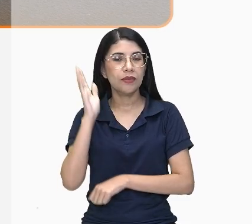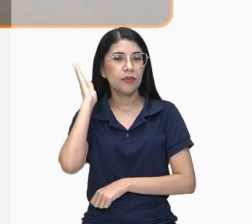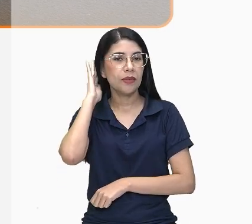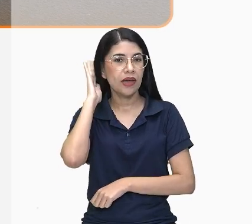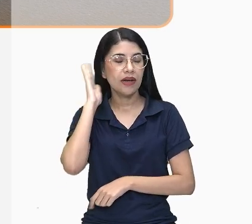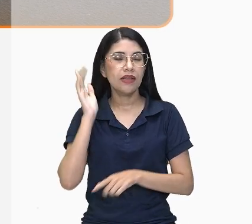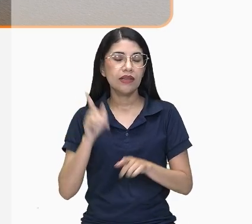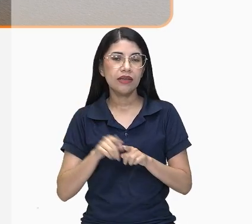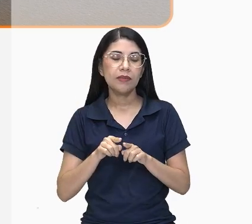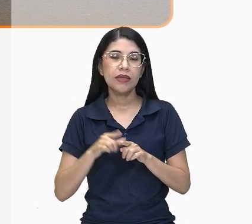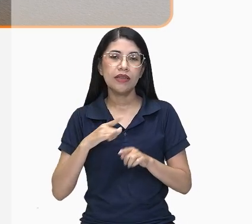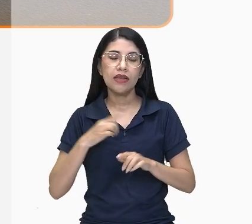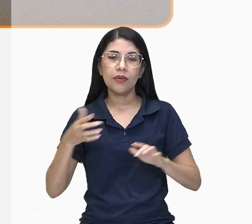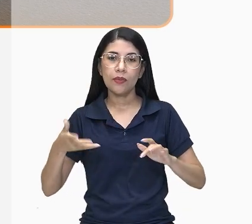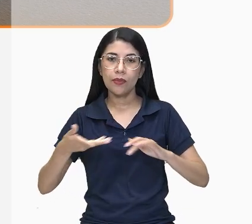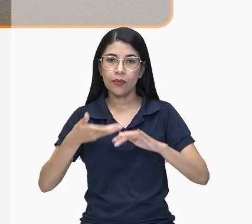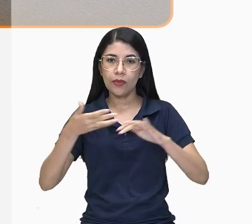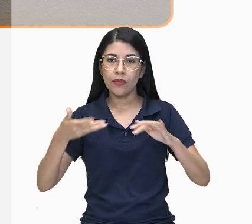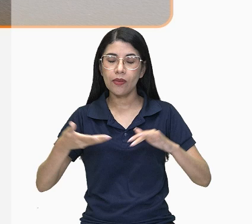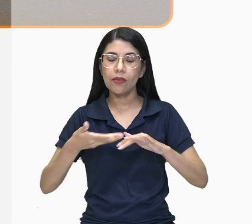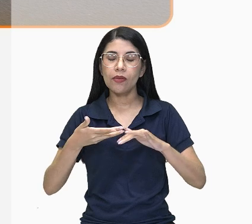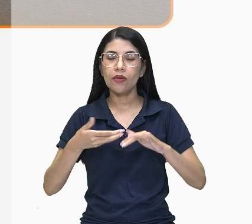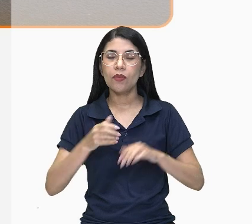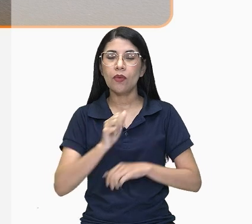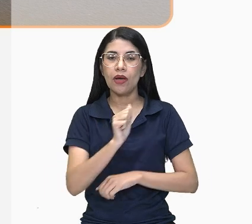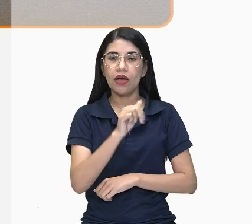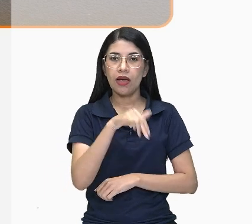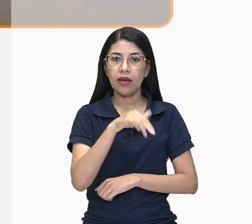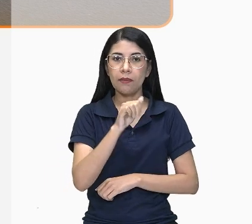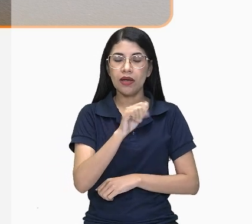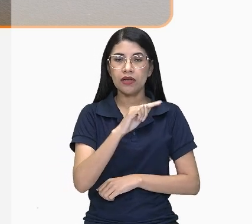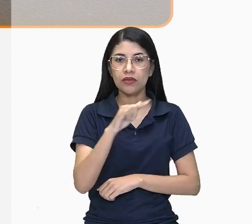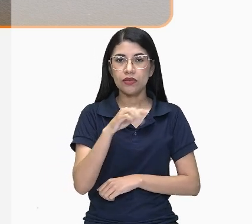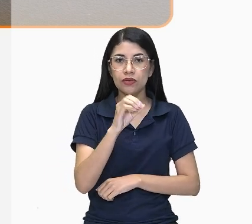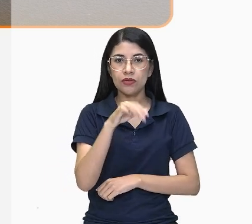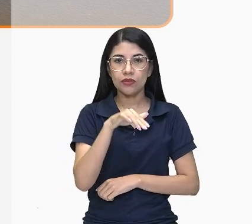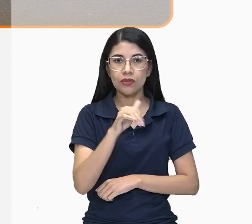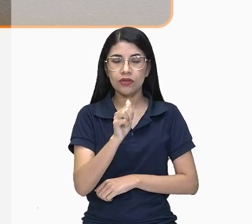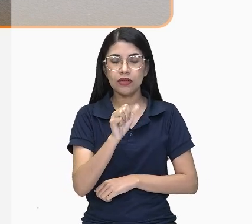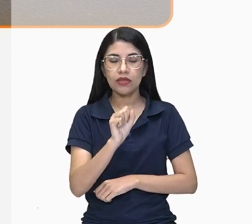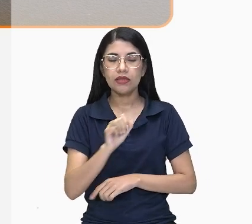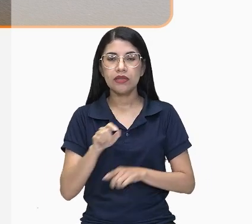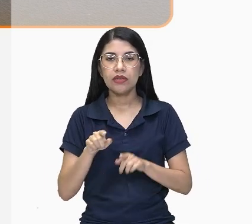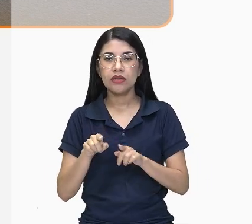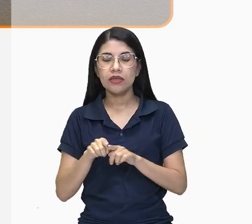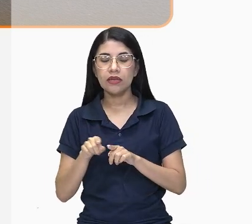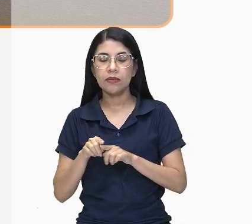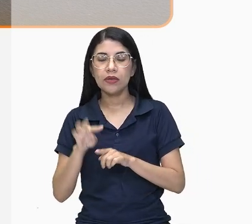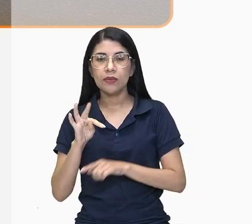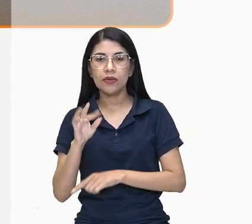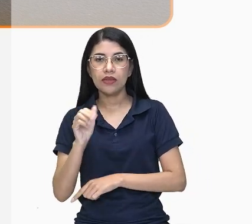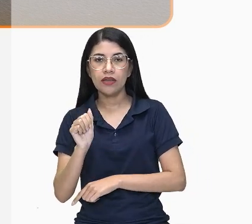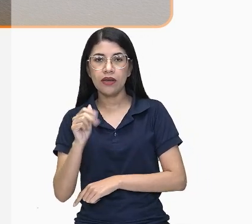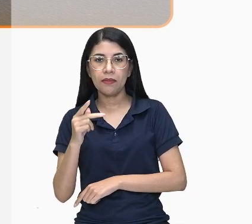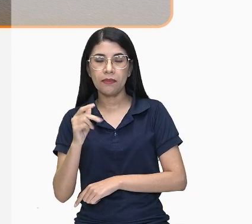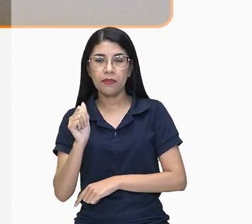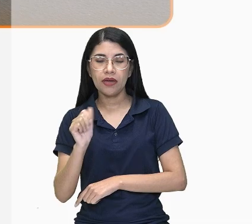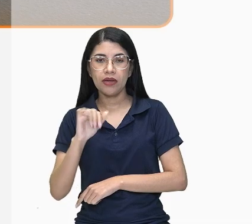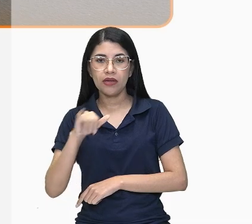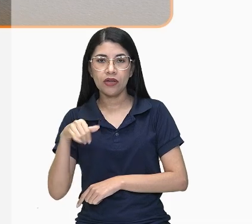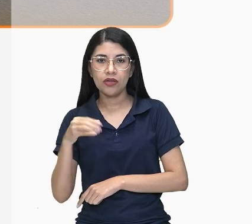do rio Amazonas com o rio Tapajós. Então, nós temos aí um rio de água barrenta,